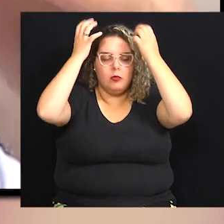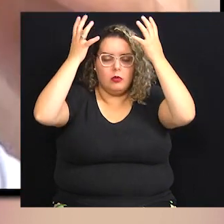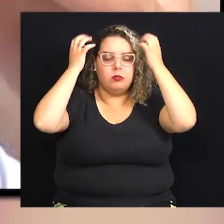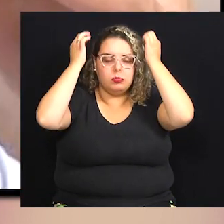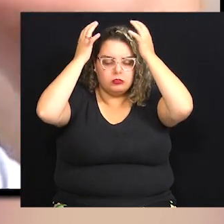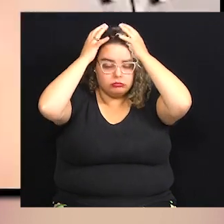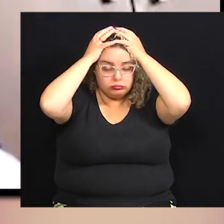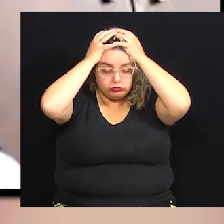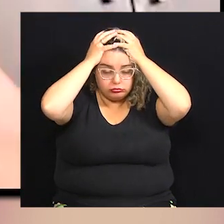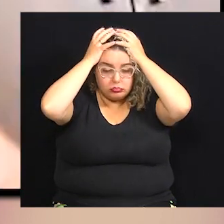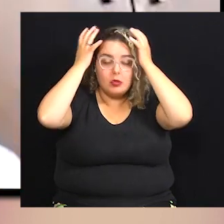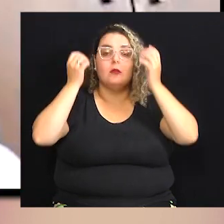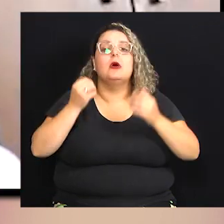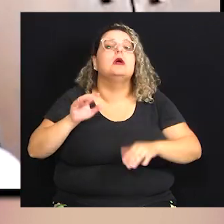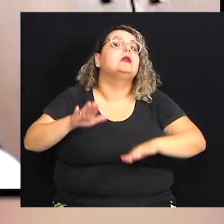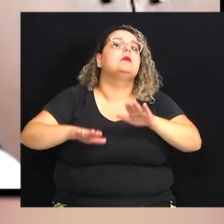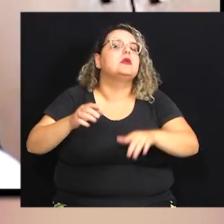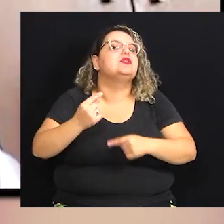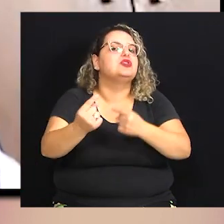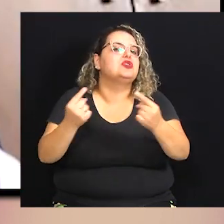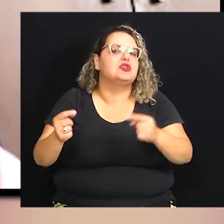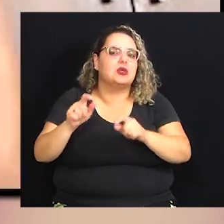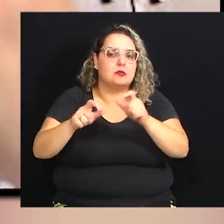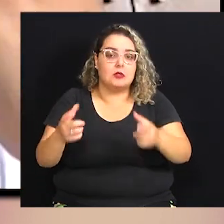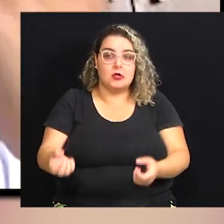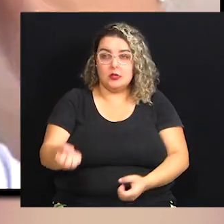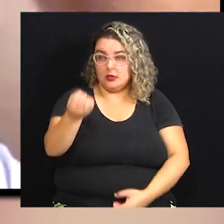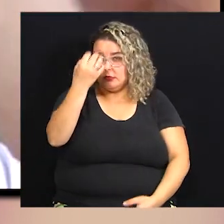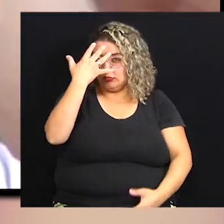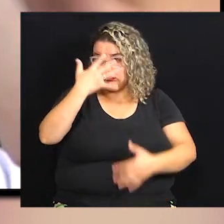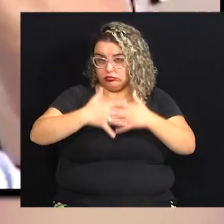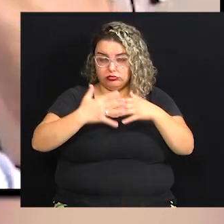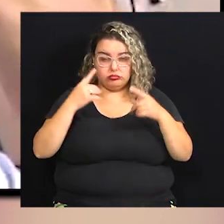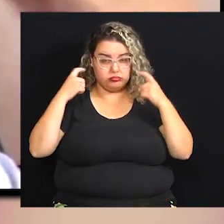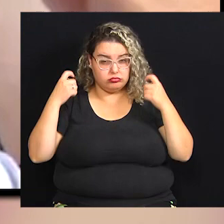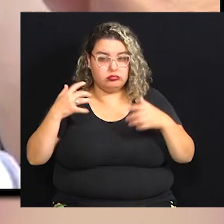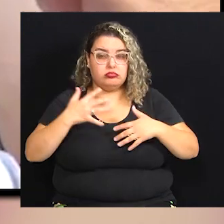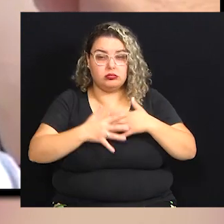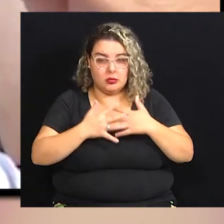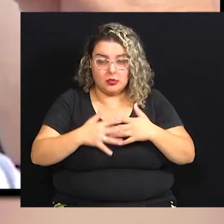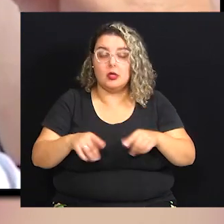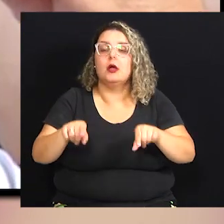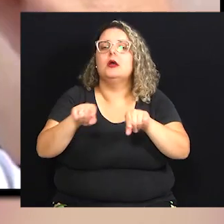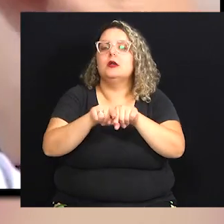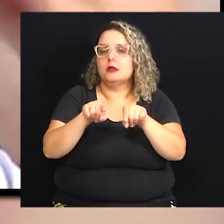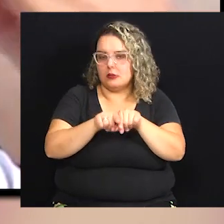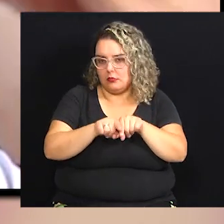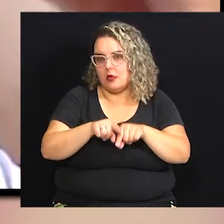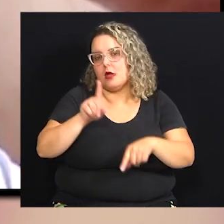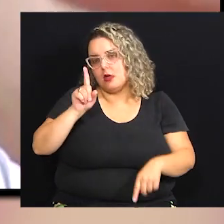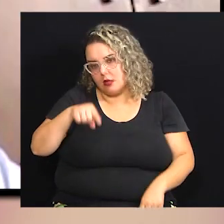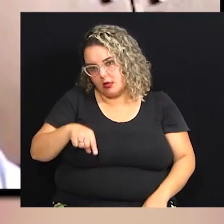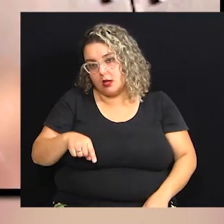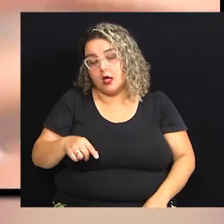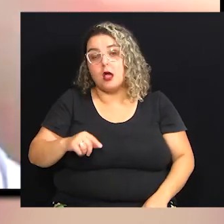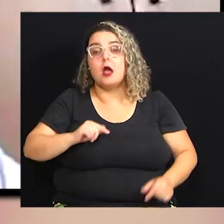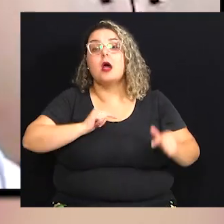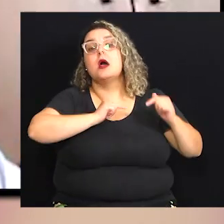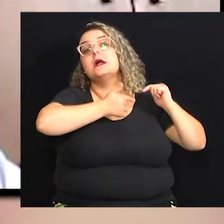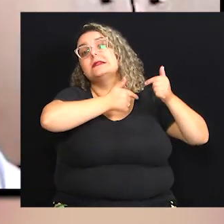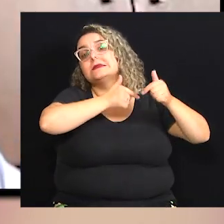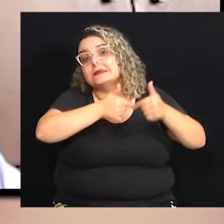ser na cabeça inteira, vai depender de cada pessoa. E a luz incomodar, a barulho incomodar, também são fatores que